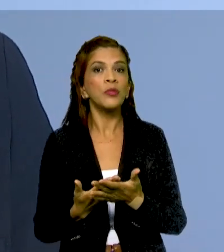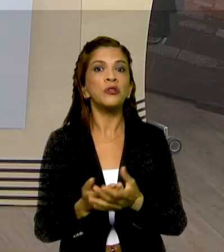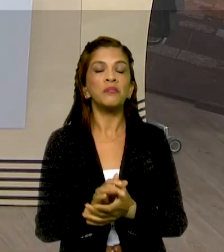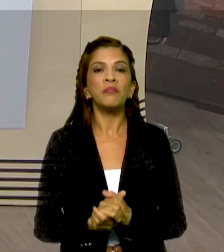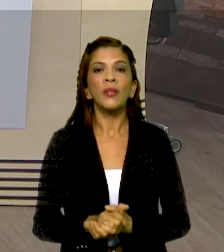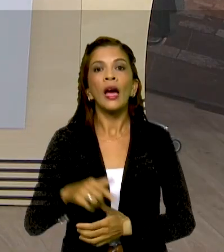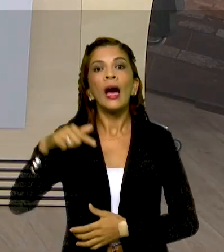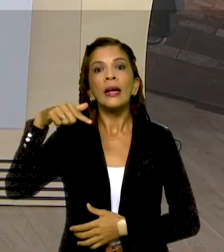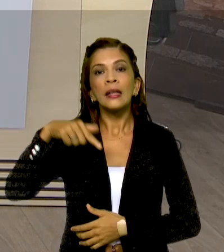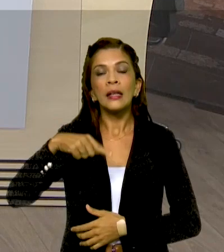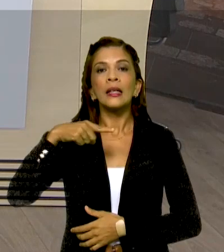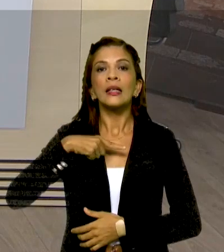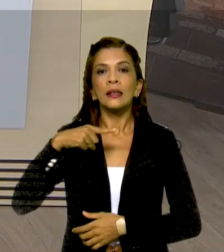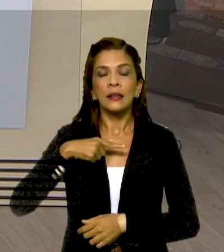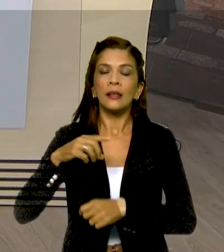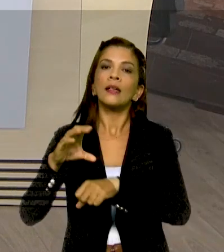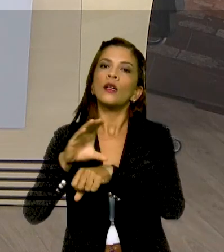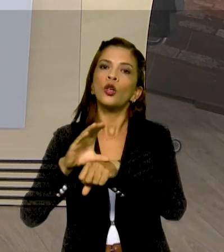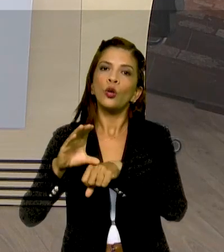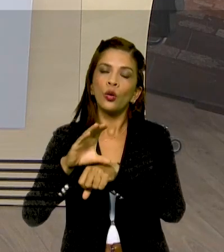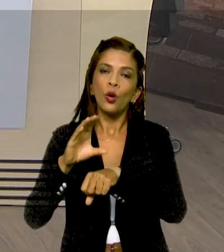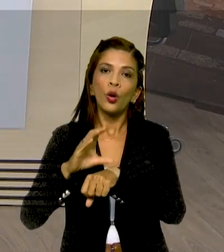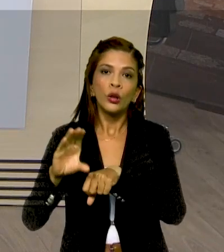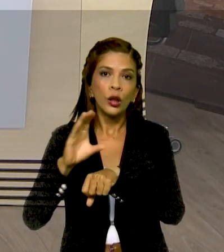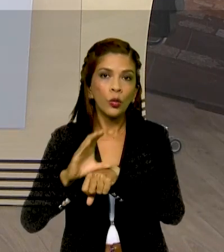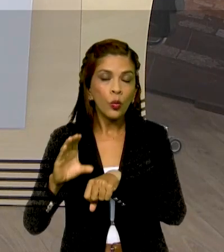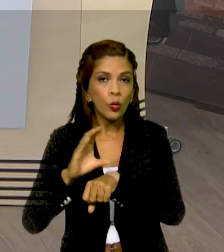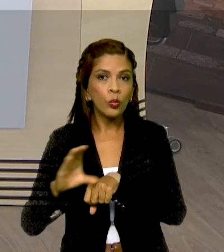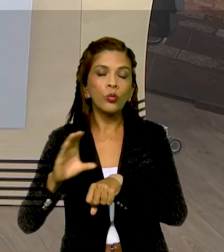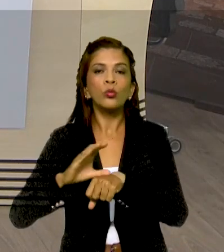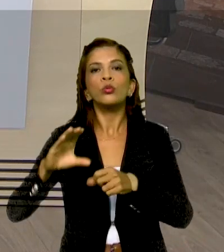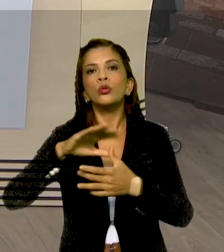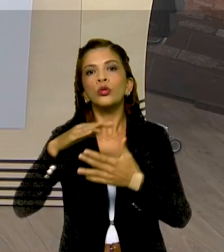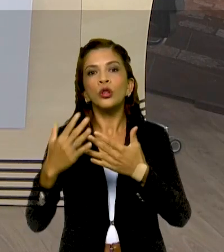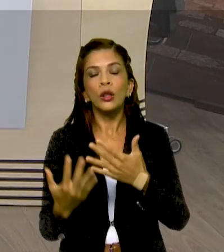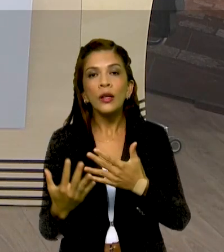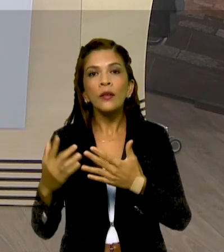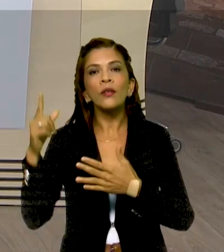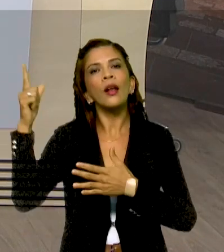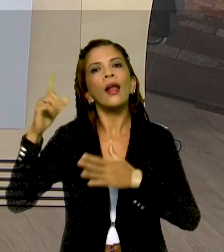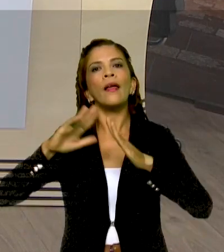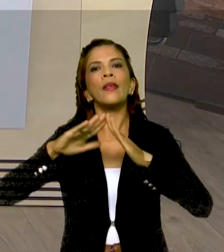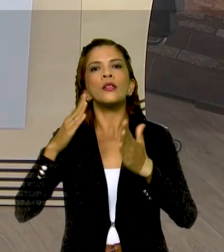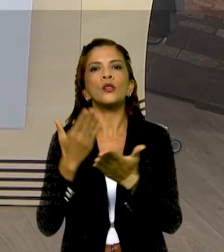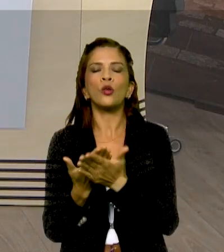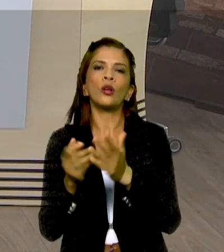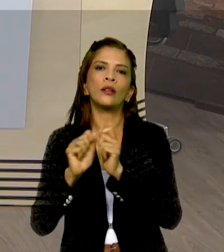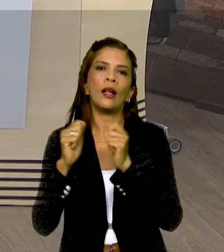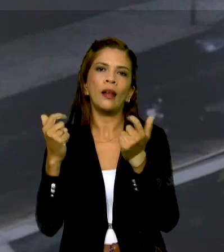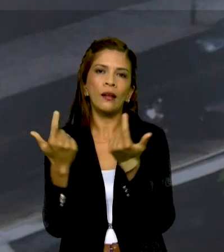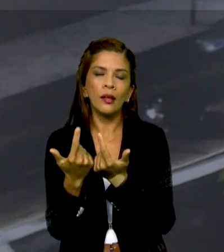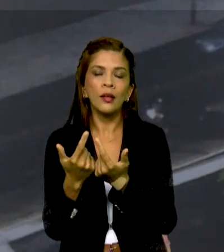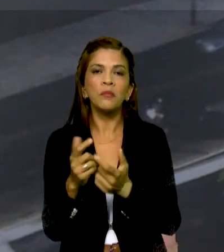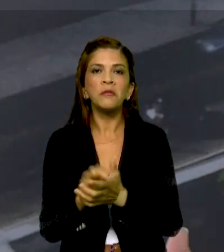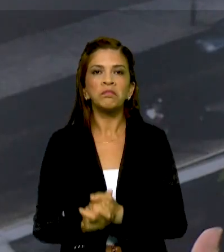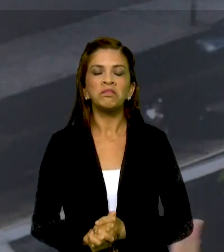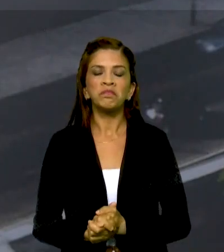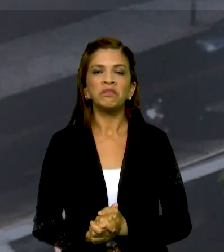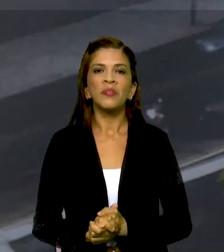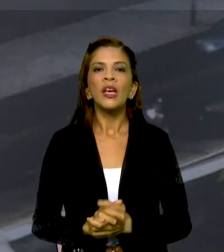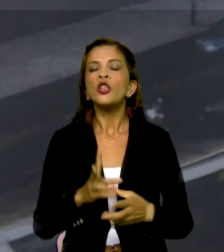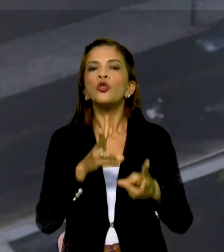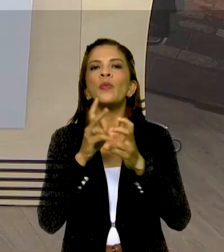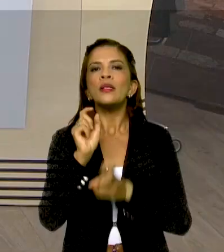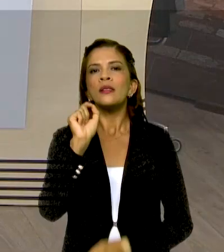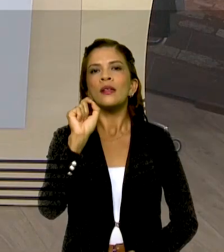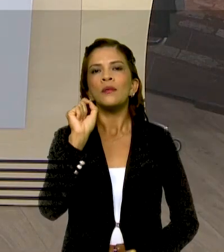Libras. Exatamente. Gratuitamente, né, através da Escola do Legislativo. Então, é muito importante que a Assembleia tenha se adaptado cada vez mais a